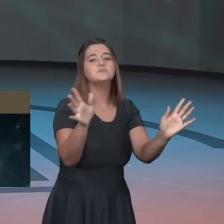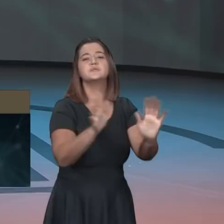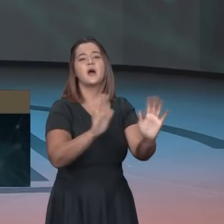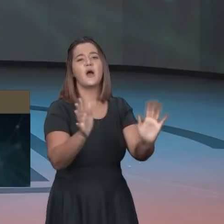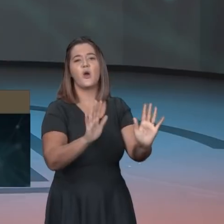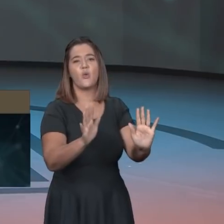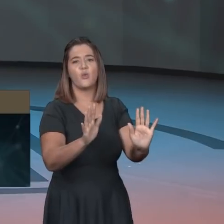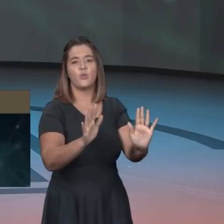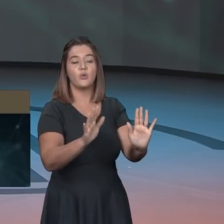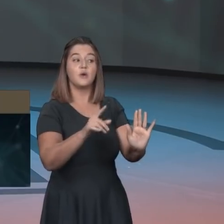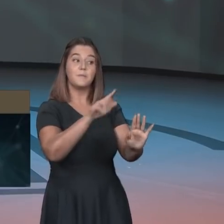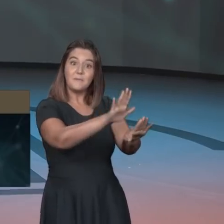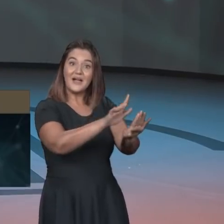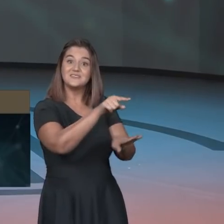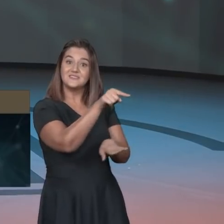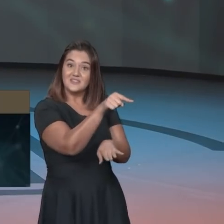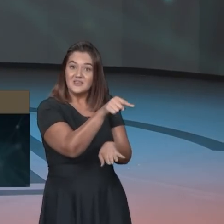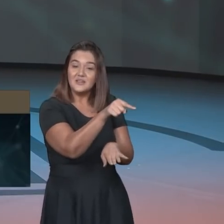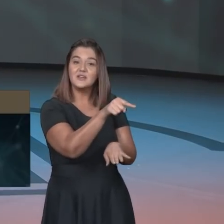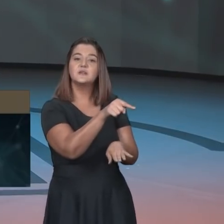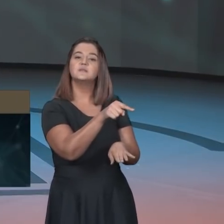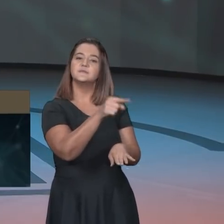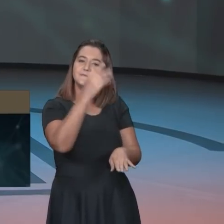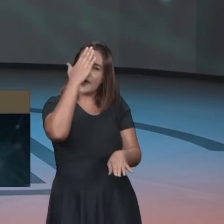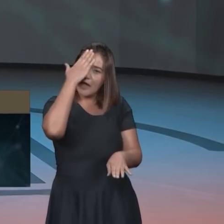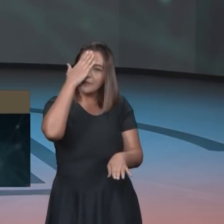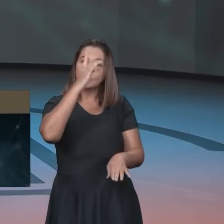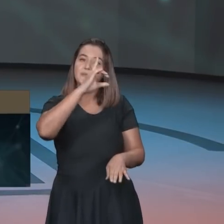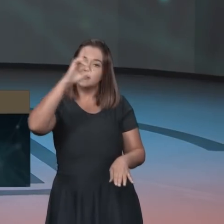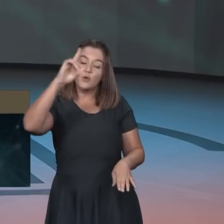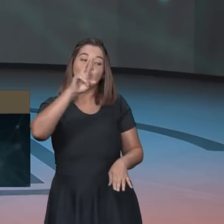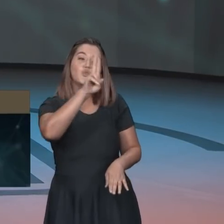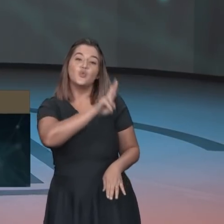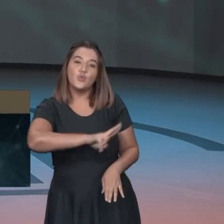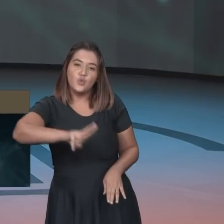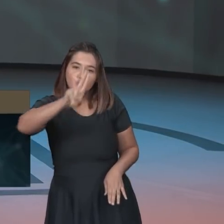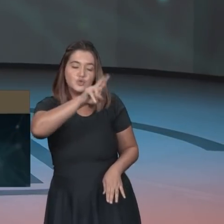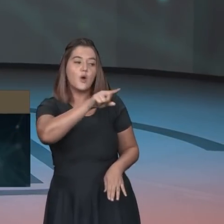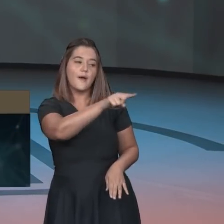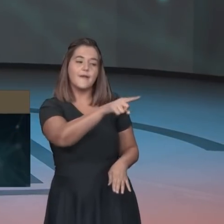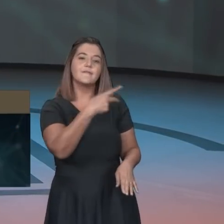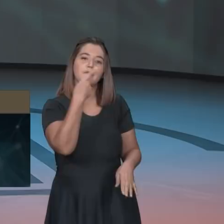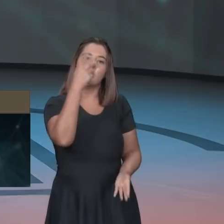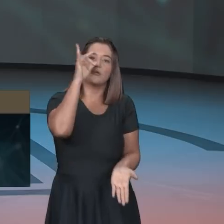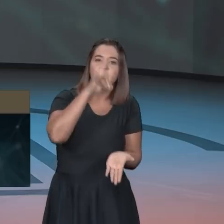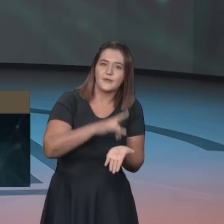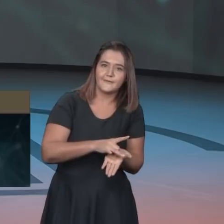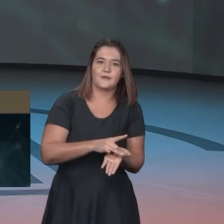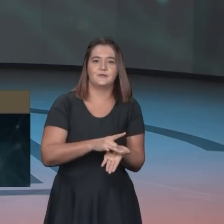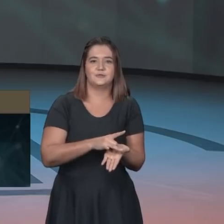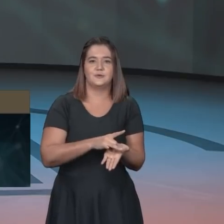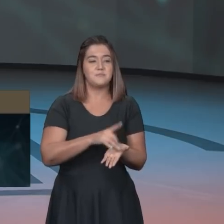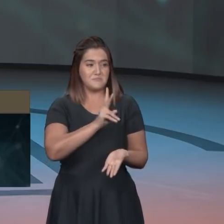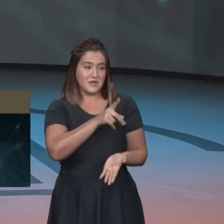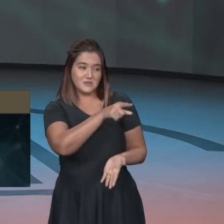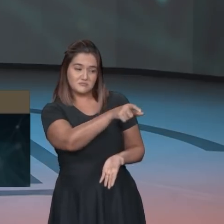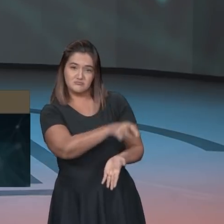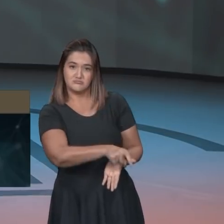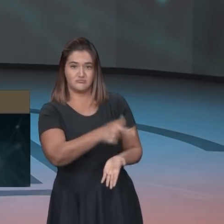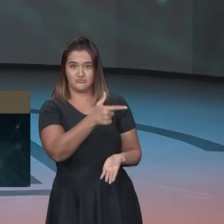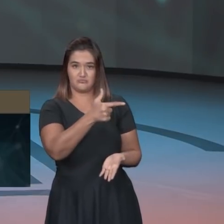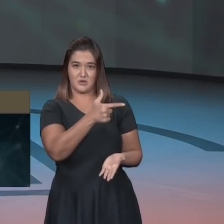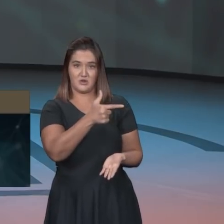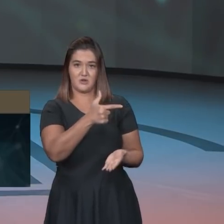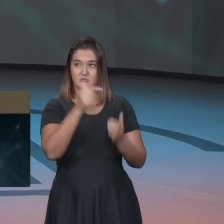verdadeiro profeta de Deus. Mas, por um momento, Deus acabou usando a boca daquele homem ou daquela mulher, mesmo sendo pagãos,